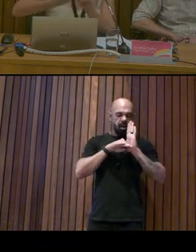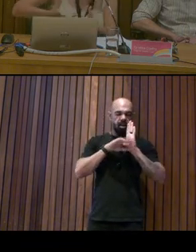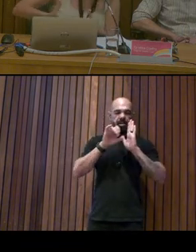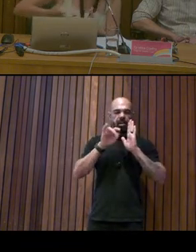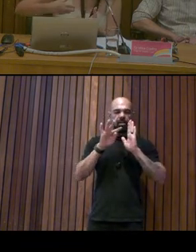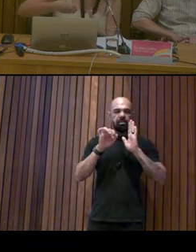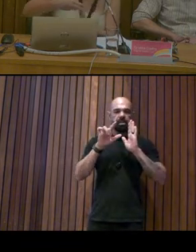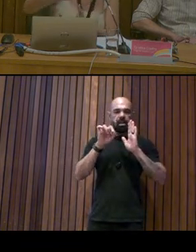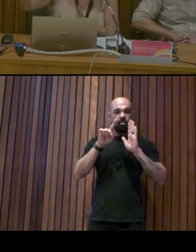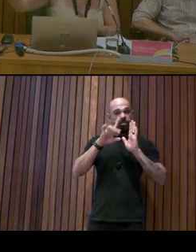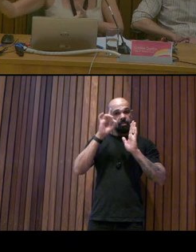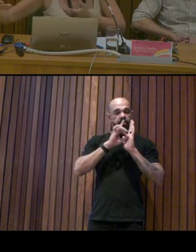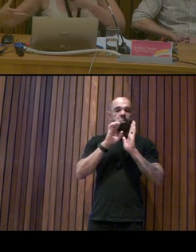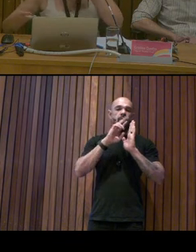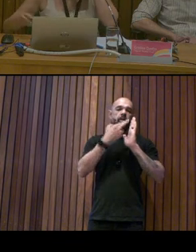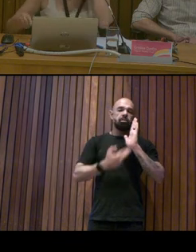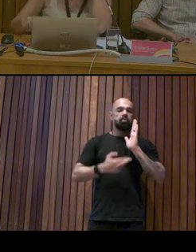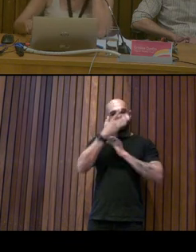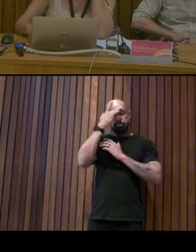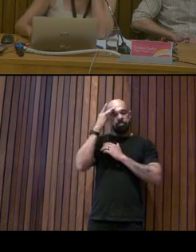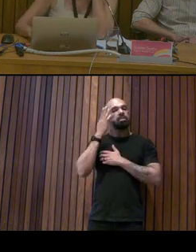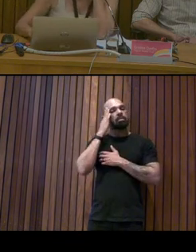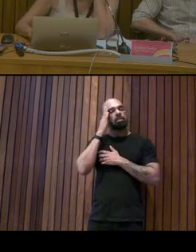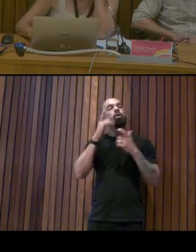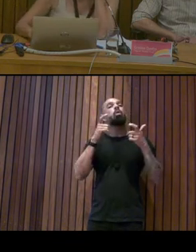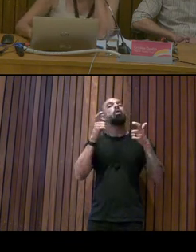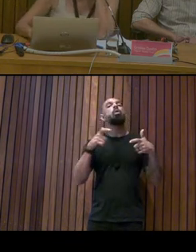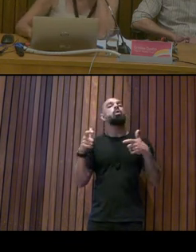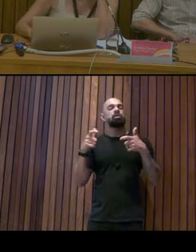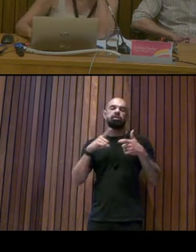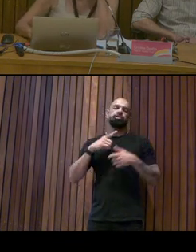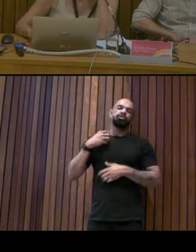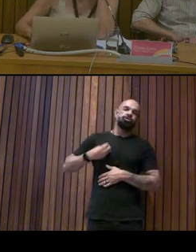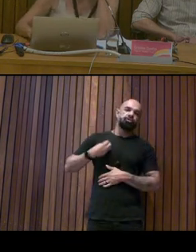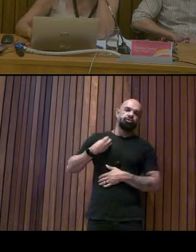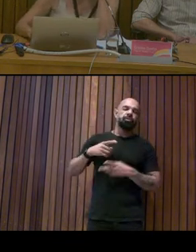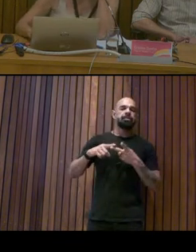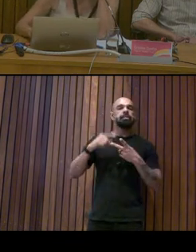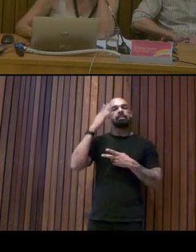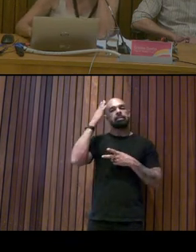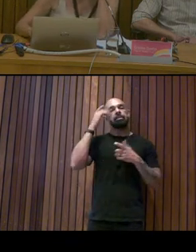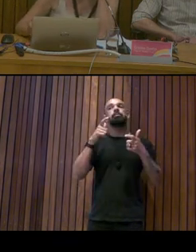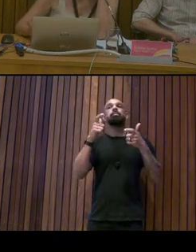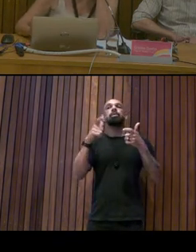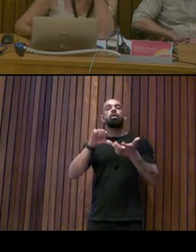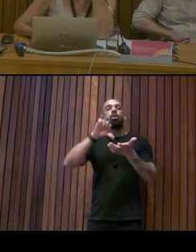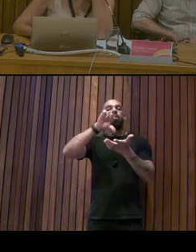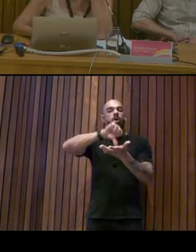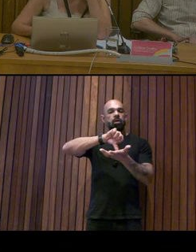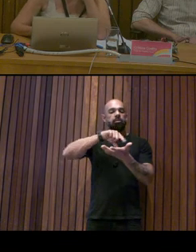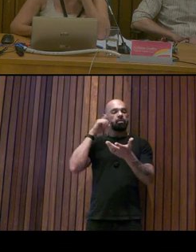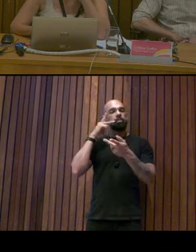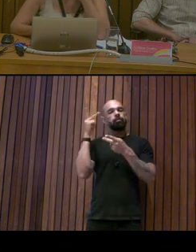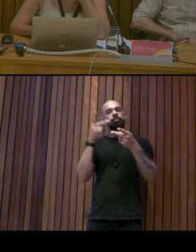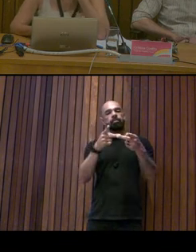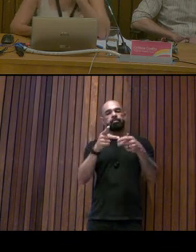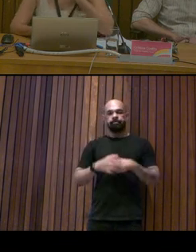é o roteiro, para as pessoas poderem saber da existência, saber a localização e